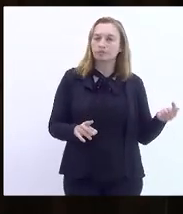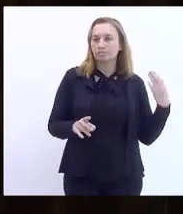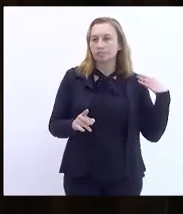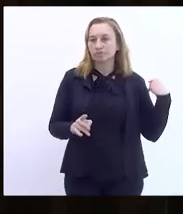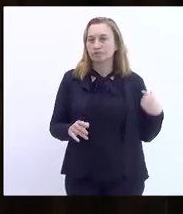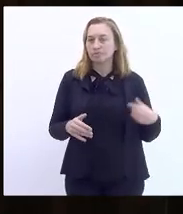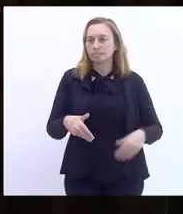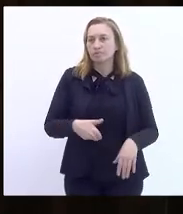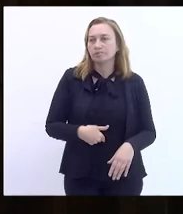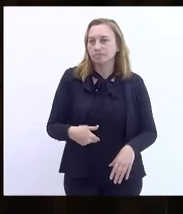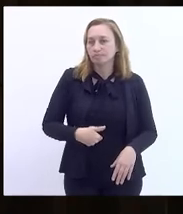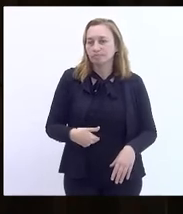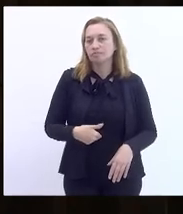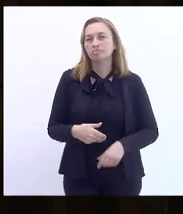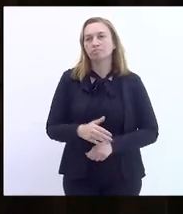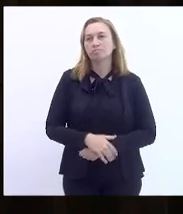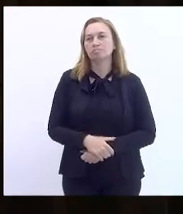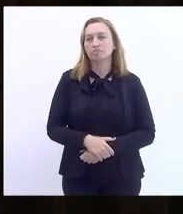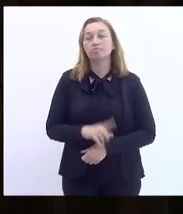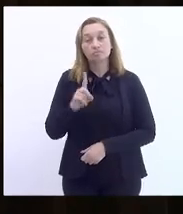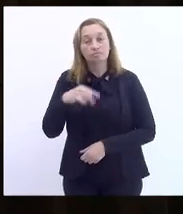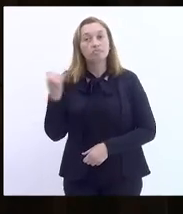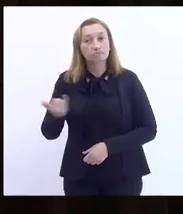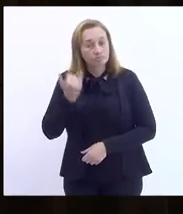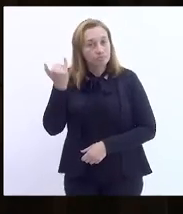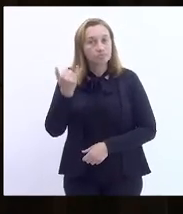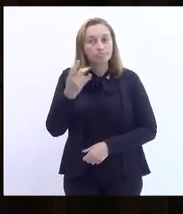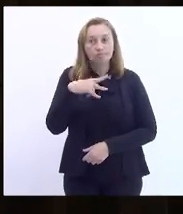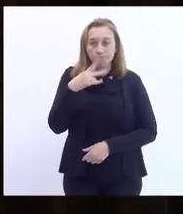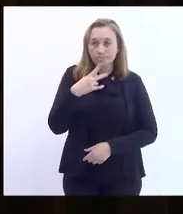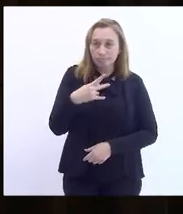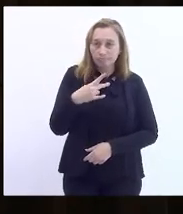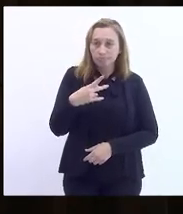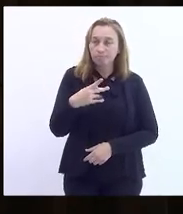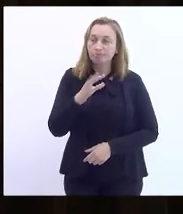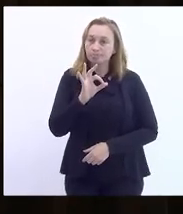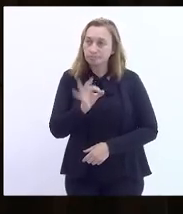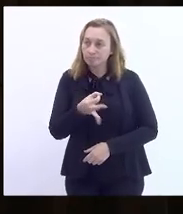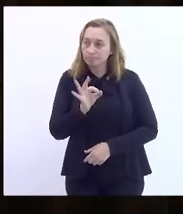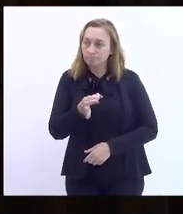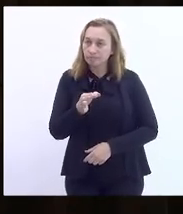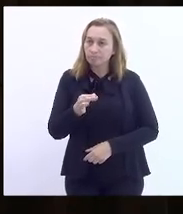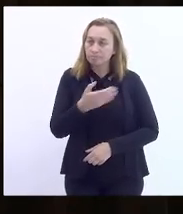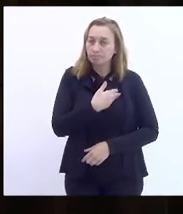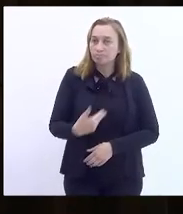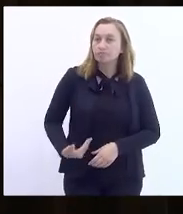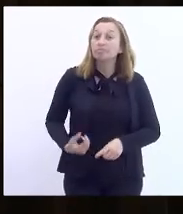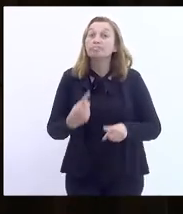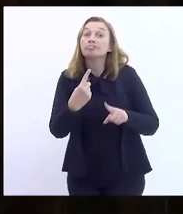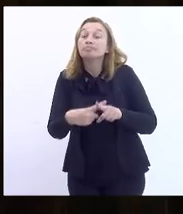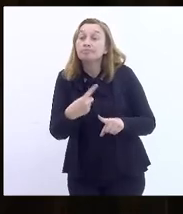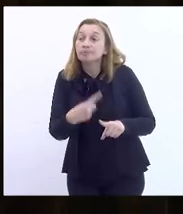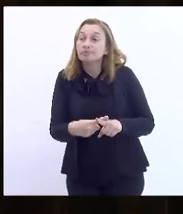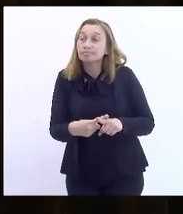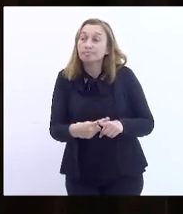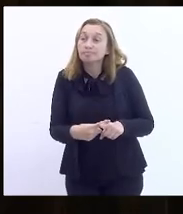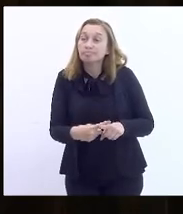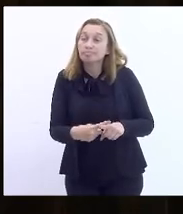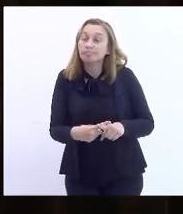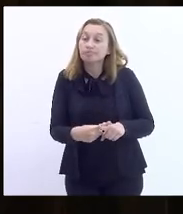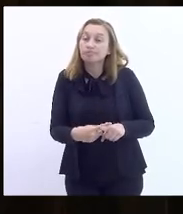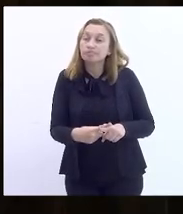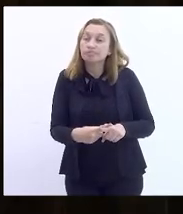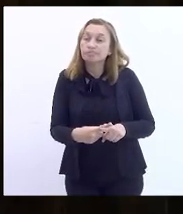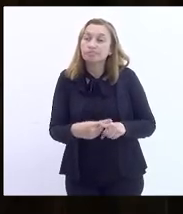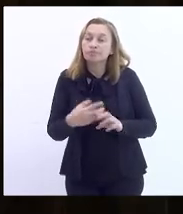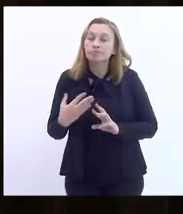a fome isso é importante da gente dizer em alto e bom som para se governo né porque é isso é um